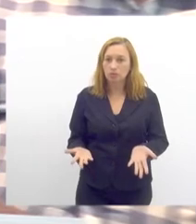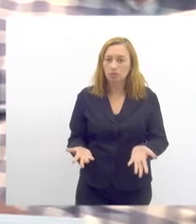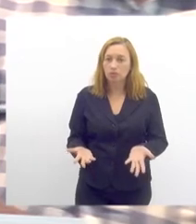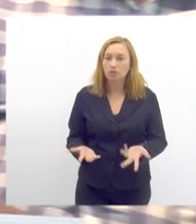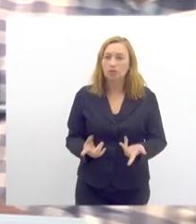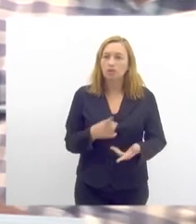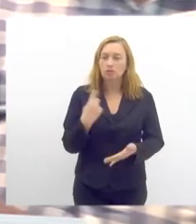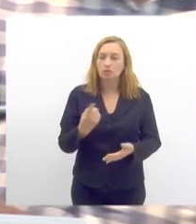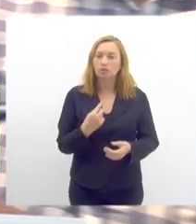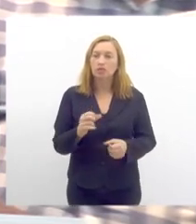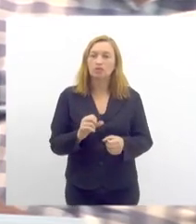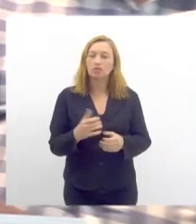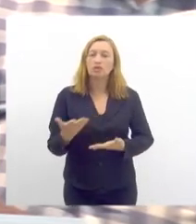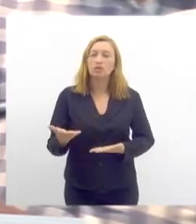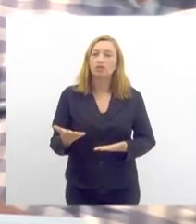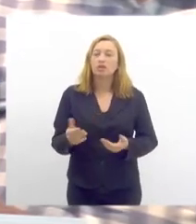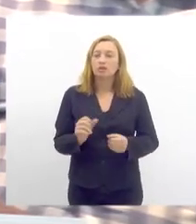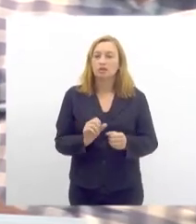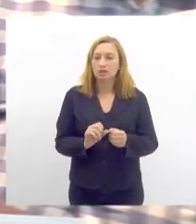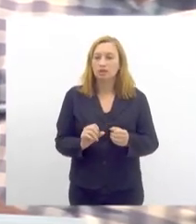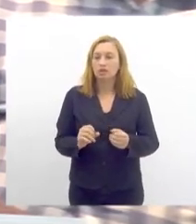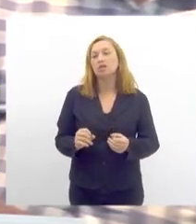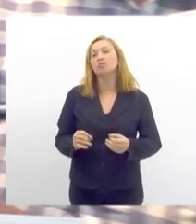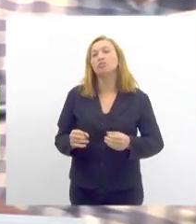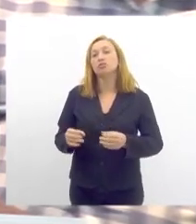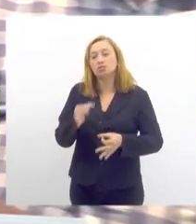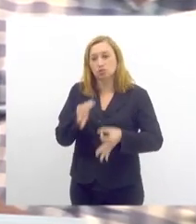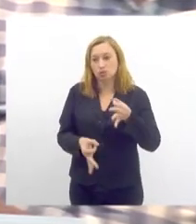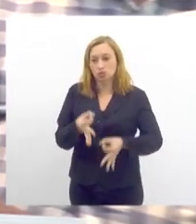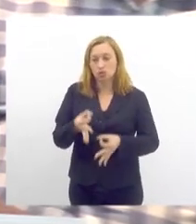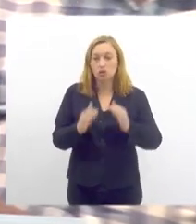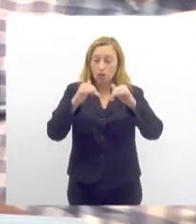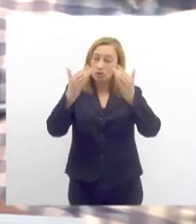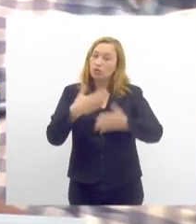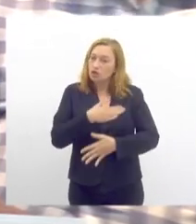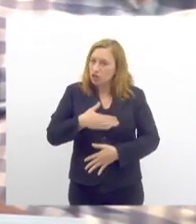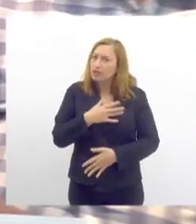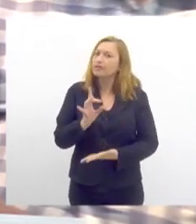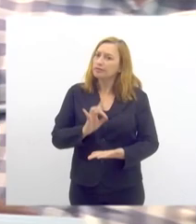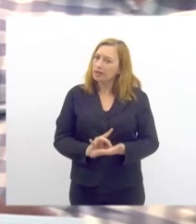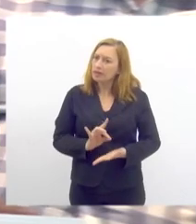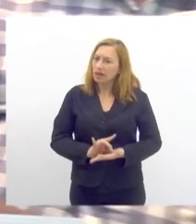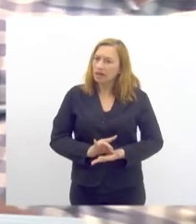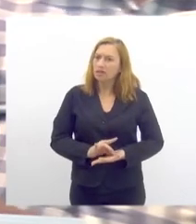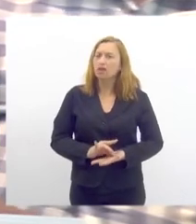fazia parte do acordo que nós fizemos judicialmente. E eu gostaria, assim, de verdade,